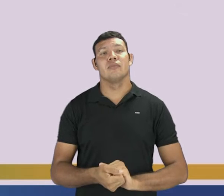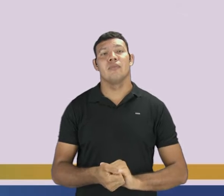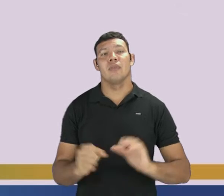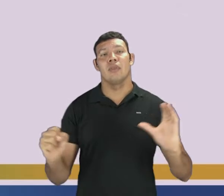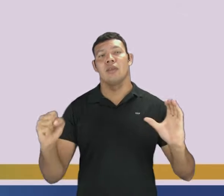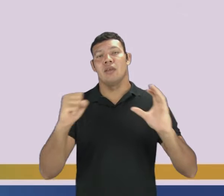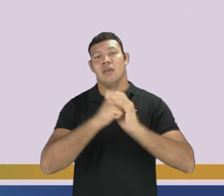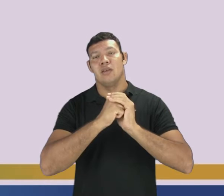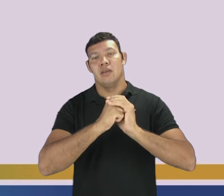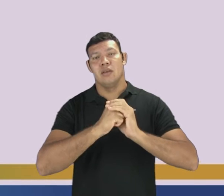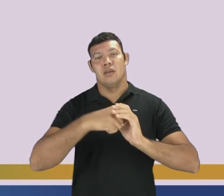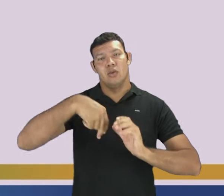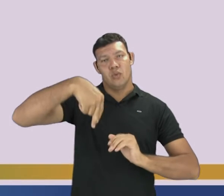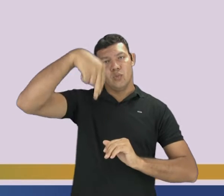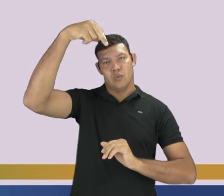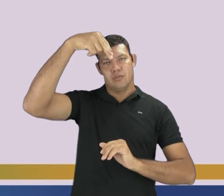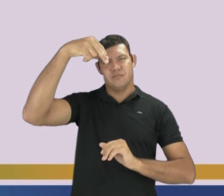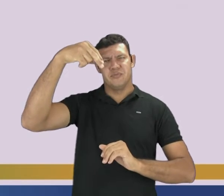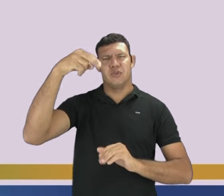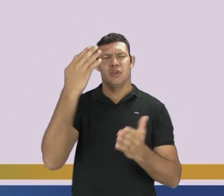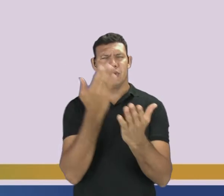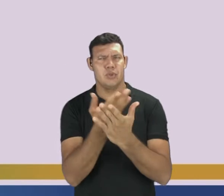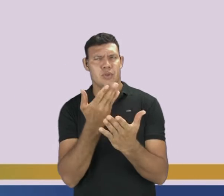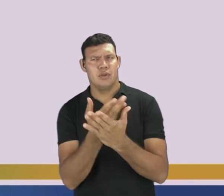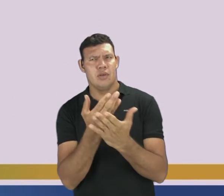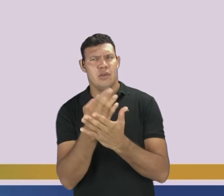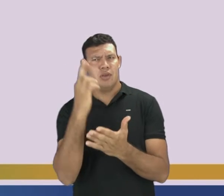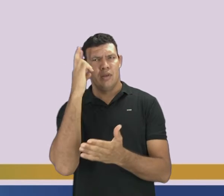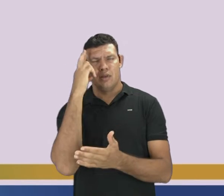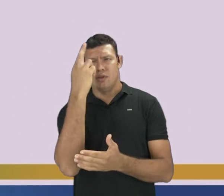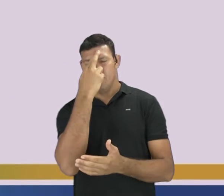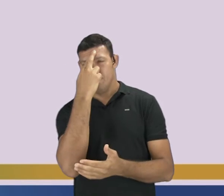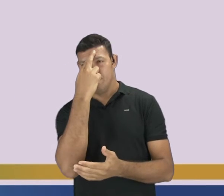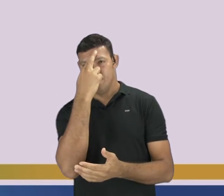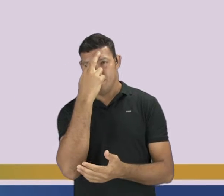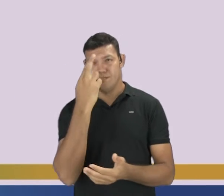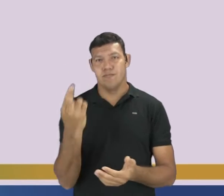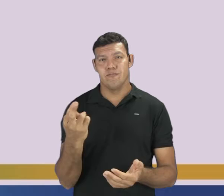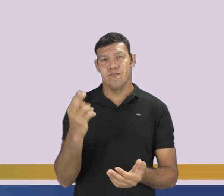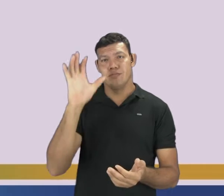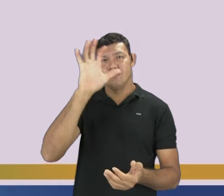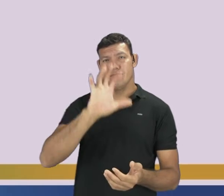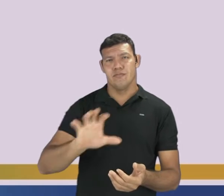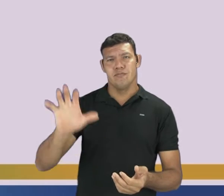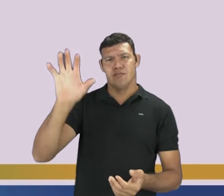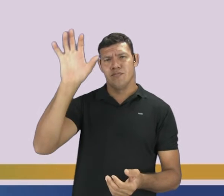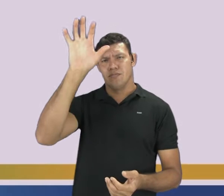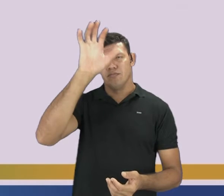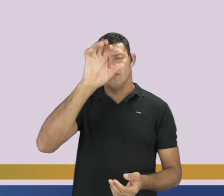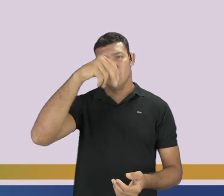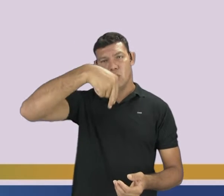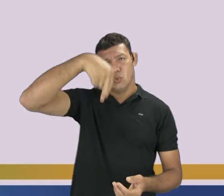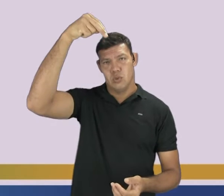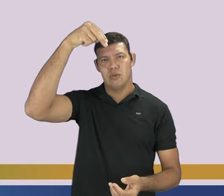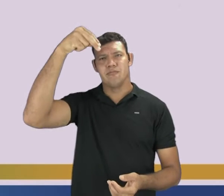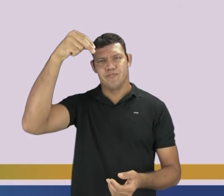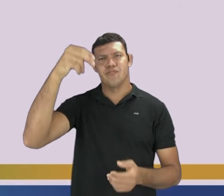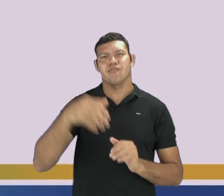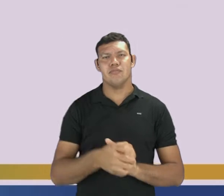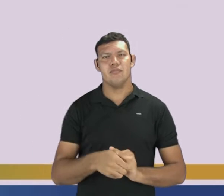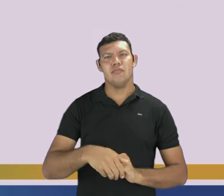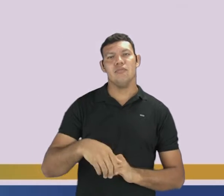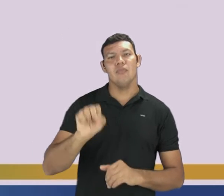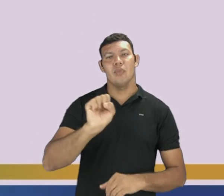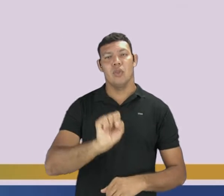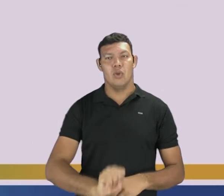e norte, né? Então, como você estuda a história da região norte, por exemplo, você estuda bastante essa questão da vinda das pessoas